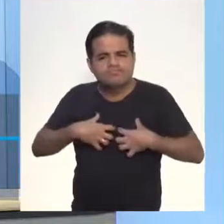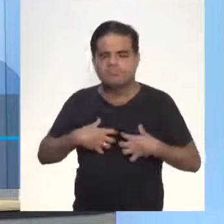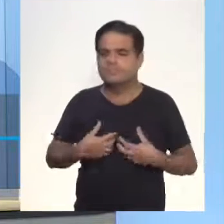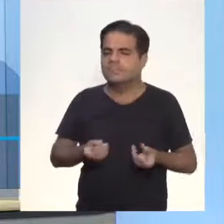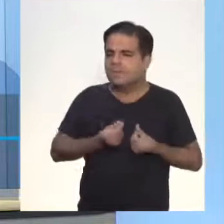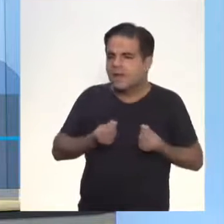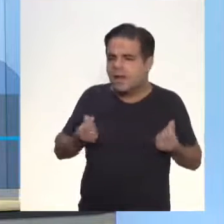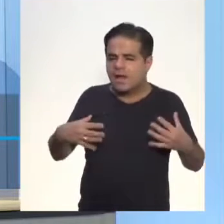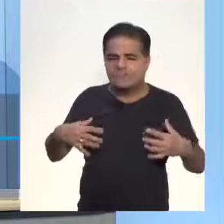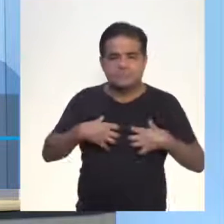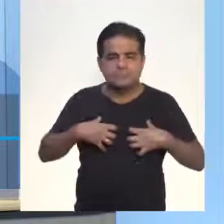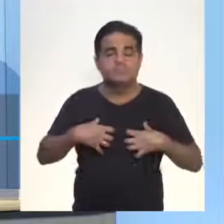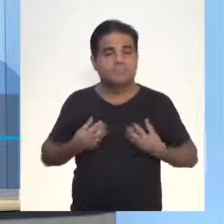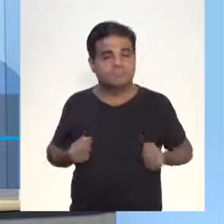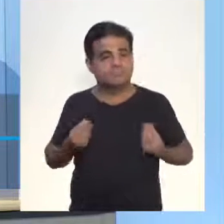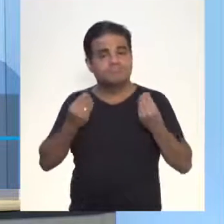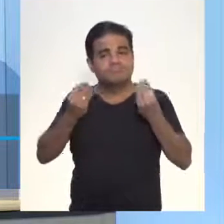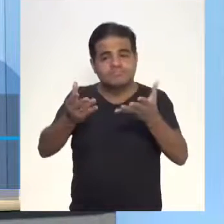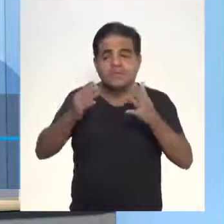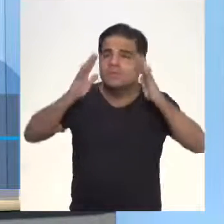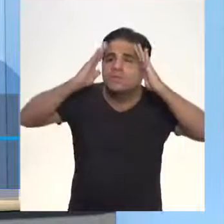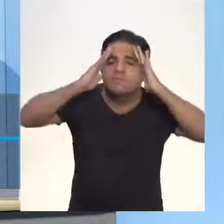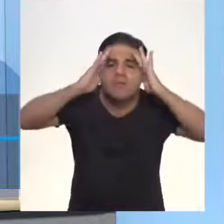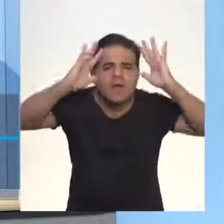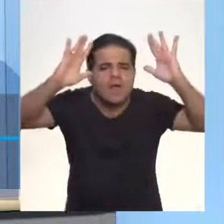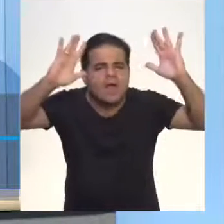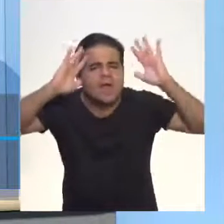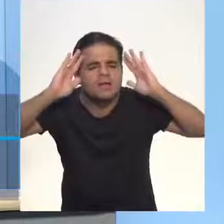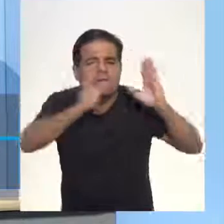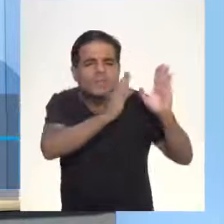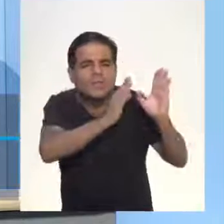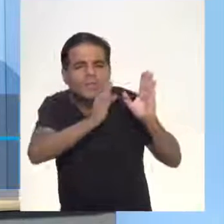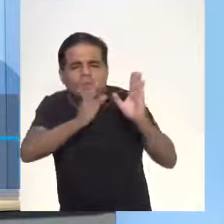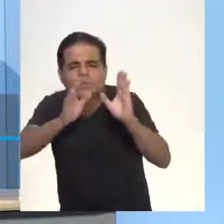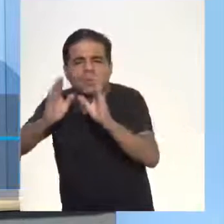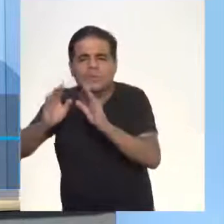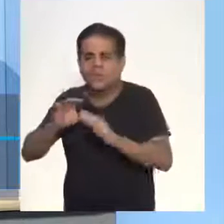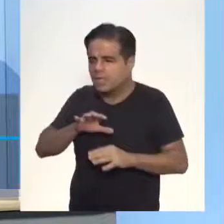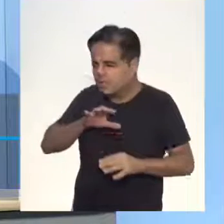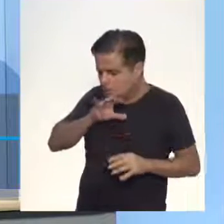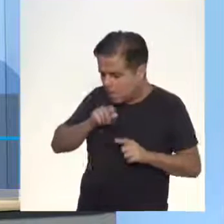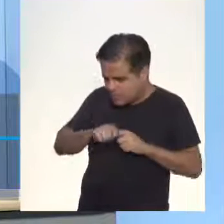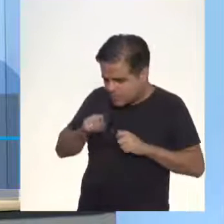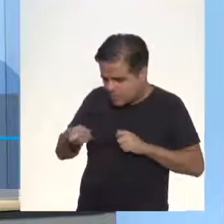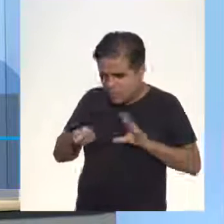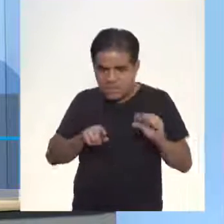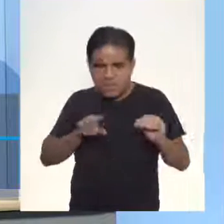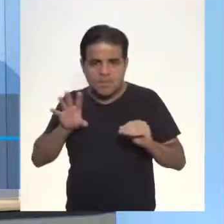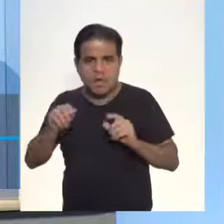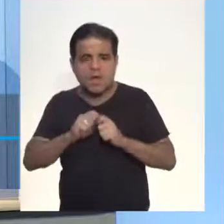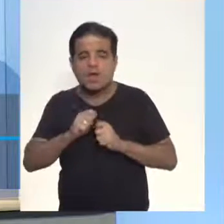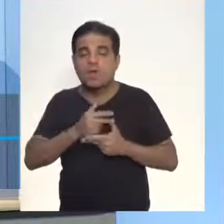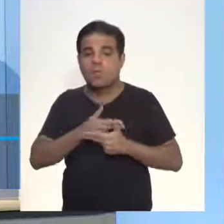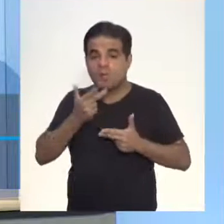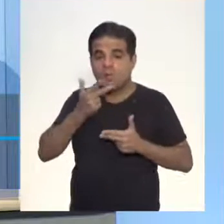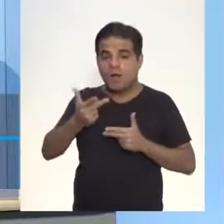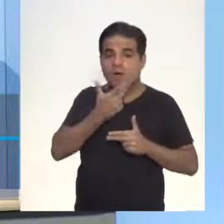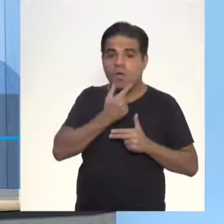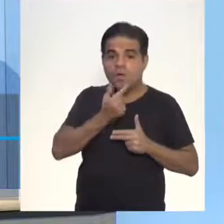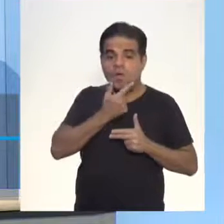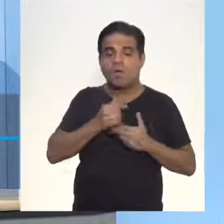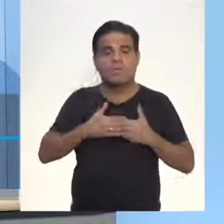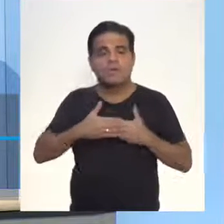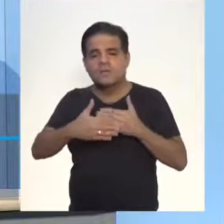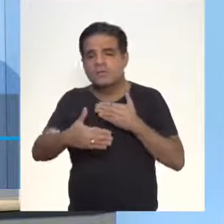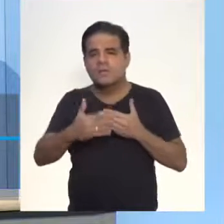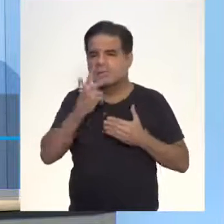algumas sensações? Então, você vai pensando naquela sequência. O bicho está fazendo isso, o bicho aquilo. Aí, quando fala que é um homem, normalmente